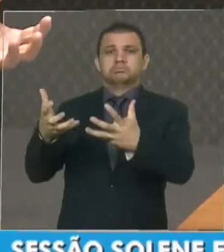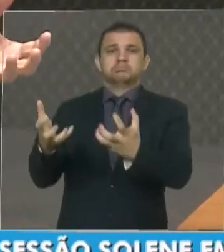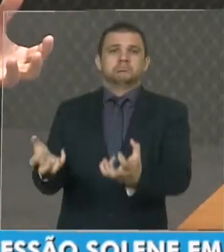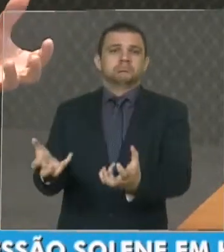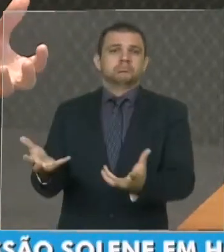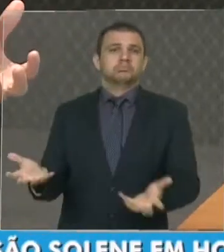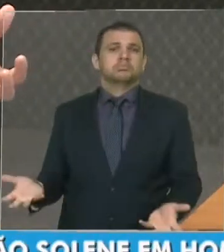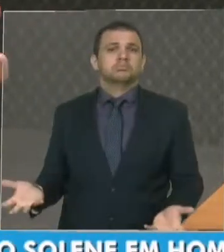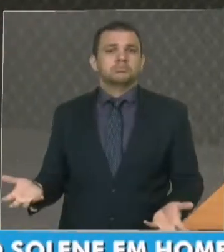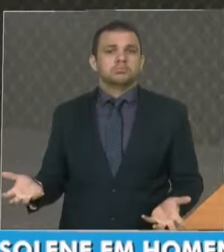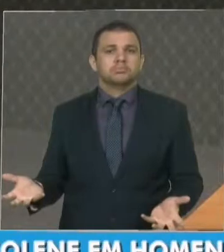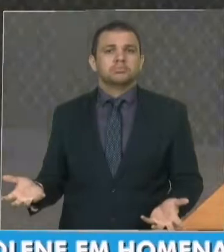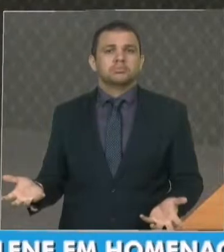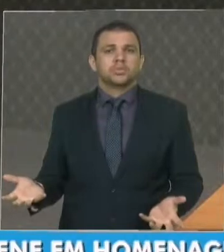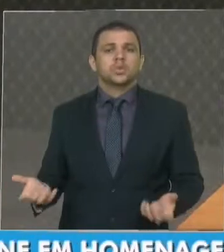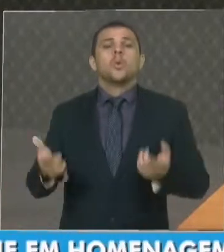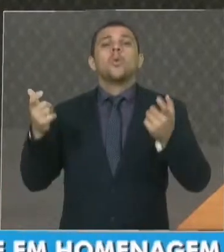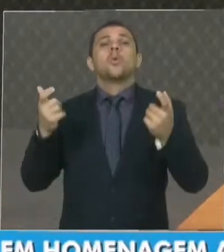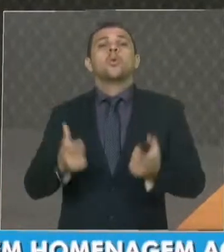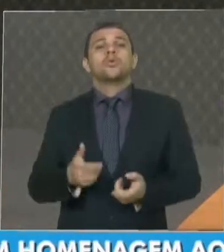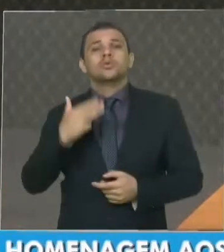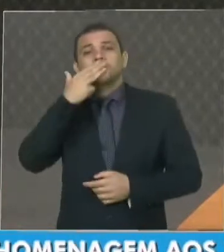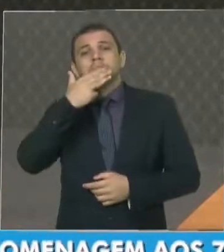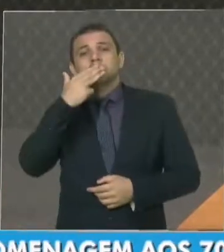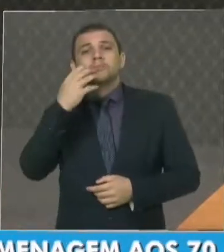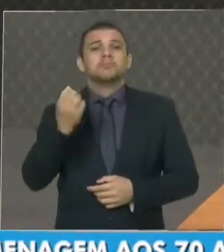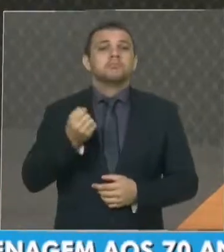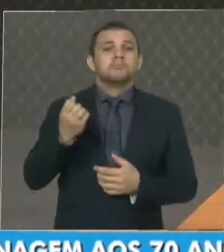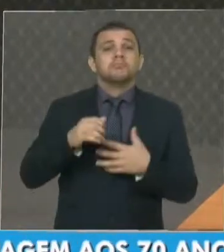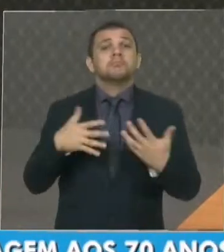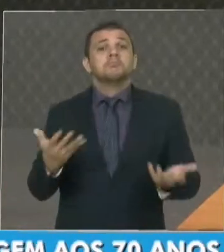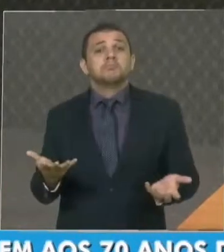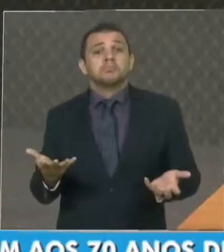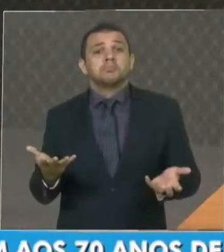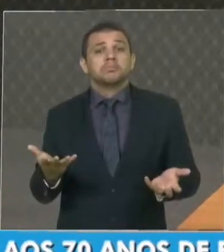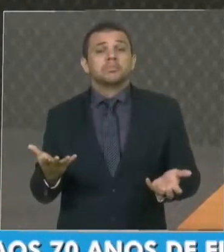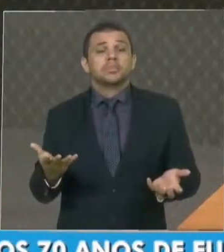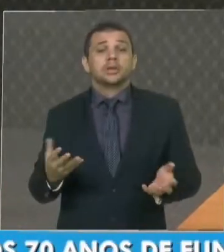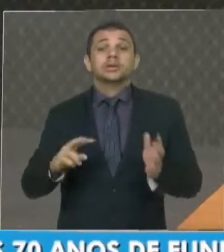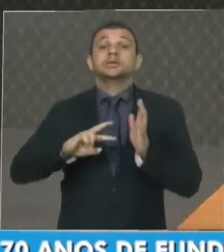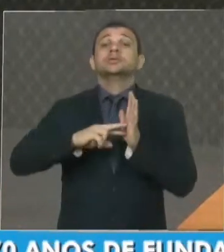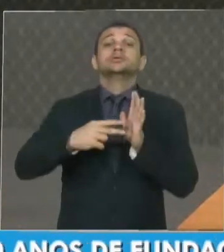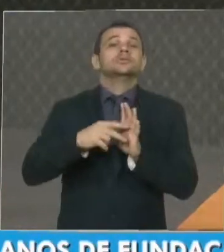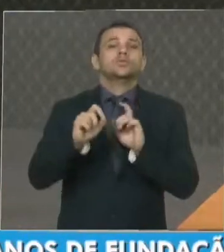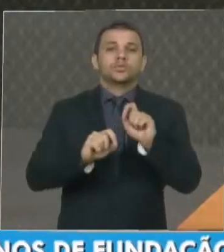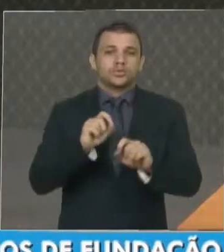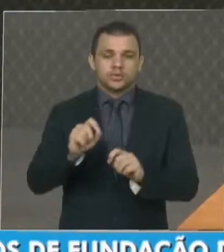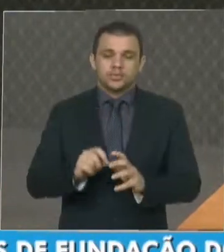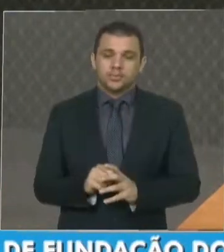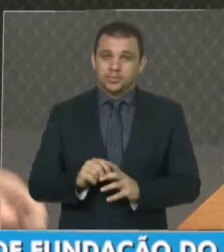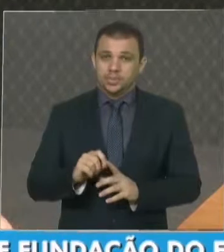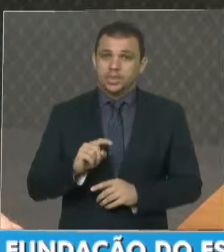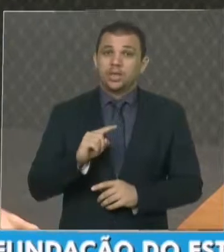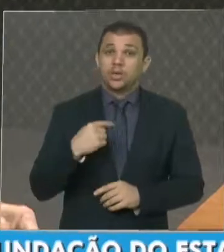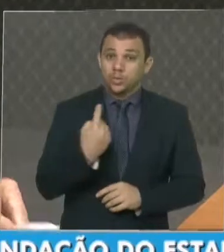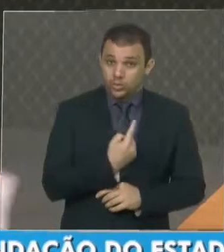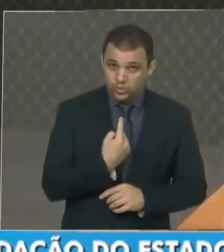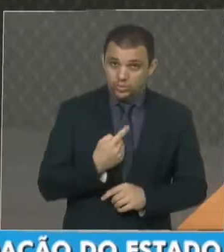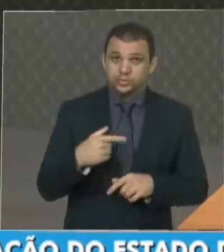leite? Significa que nós, quando nós fazemos, trabalhamos, e como